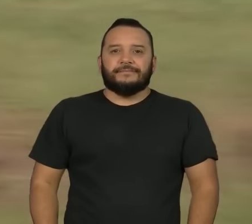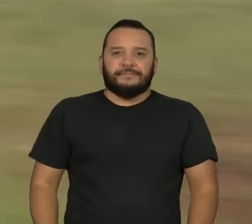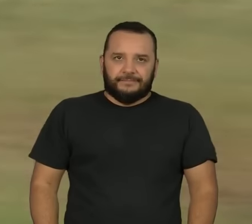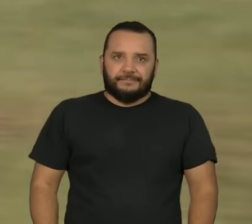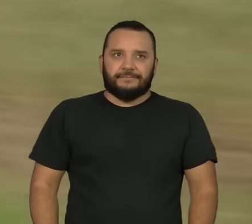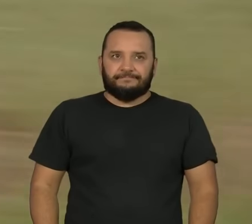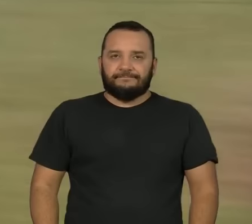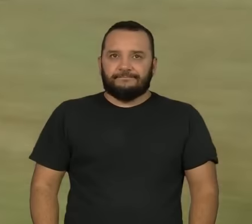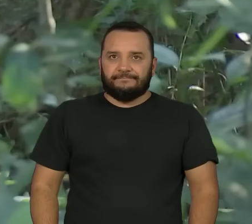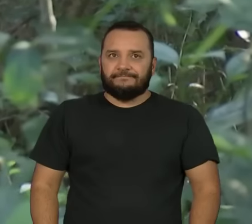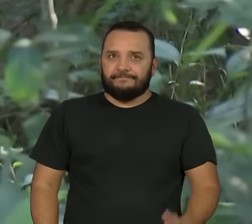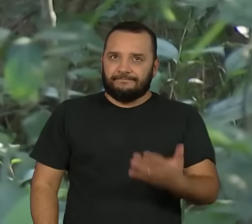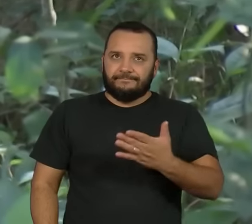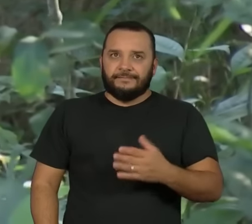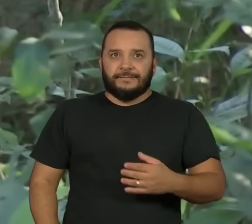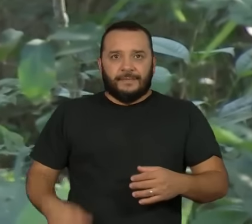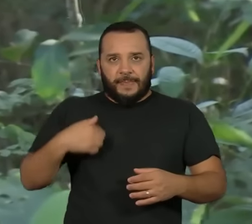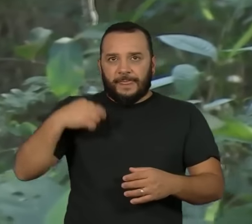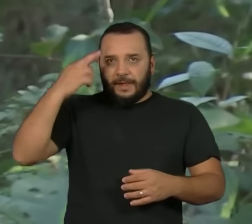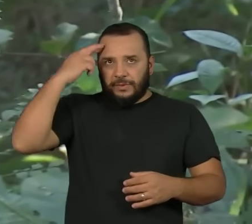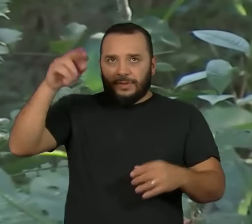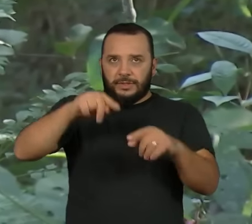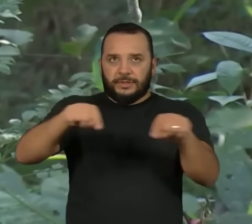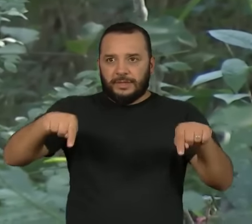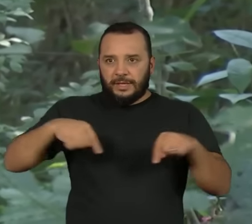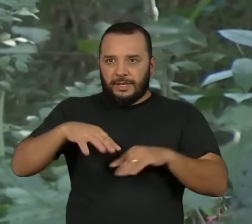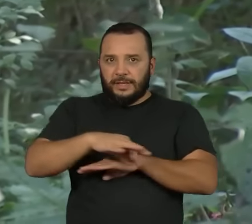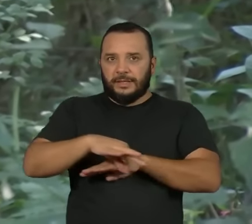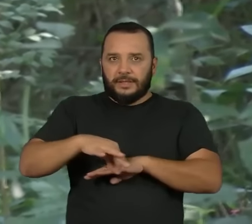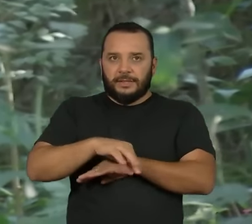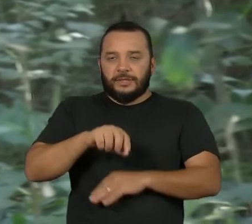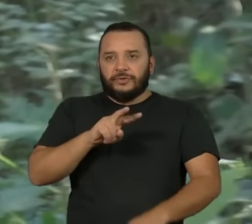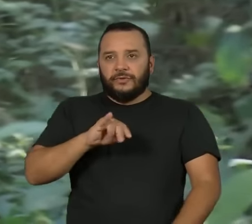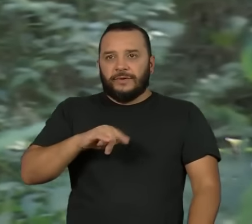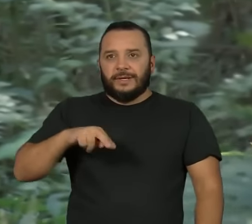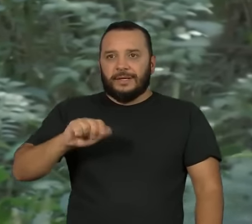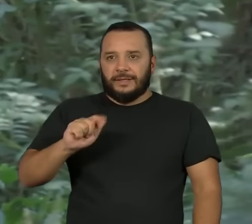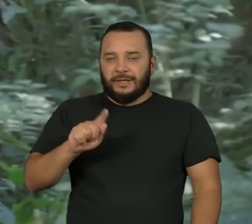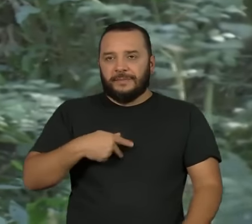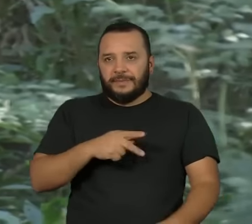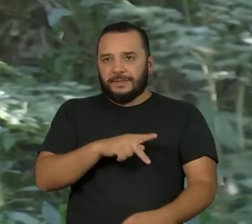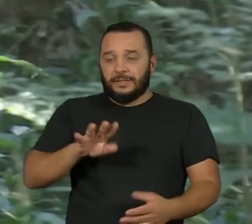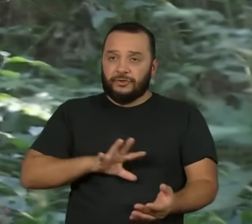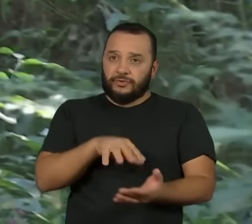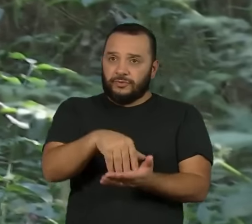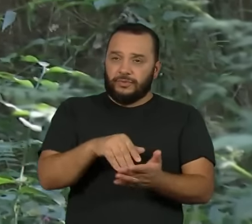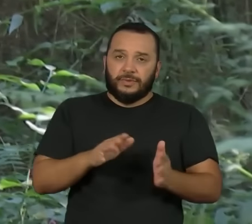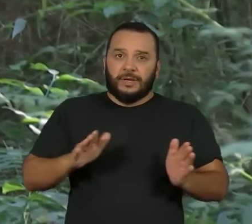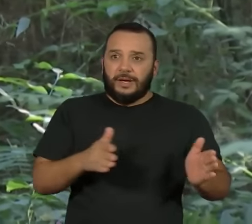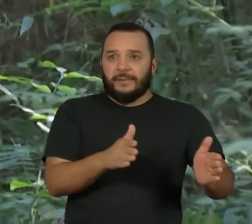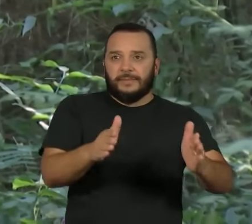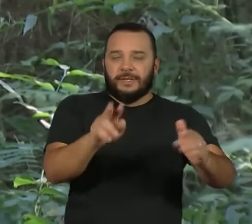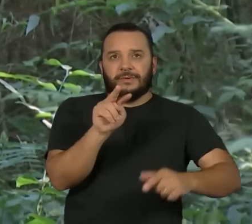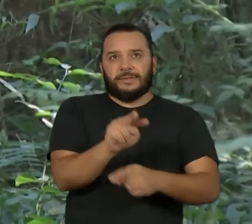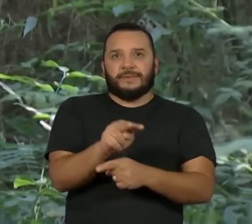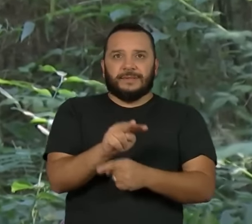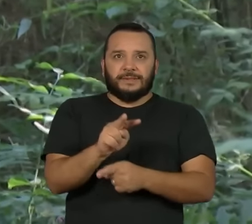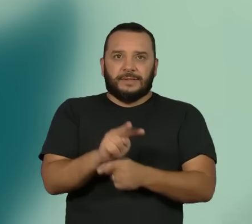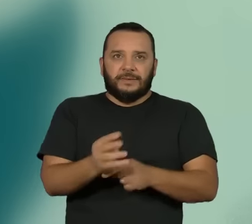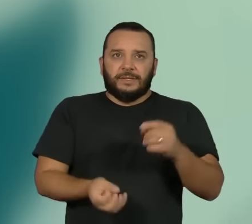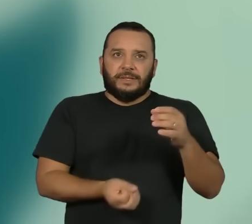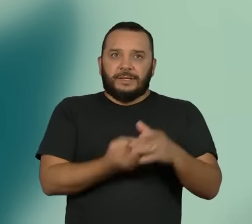Proprietária de terras, a arquiteta Giovana Silvestre, é presidente do Instituto Caminhos da Conservação, criado em